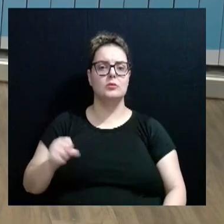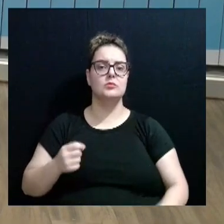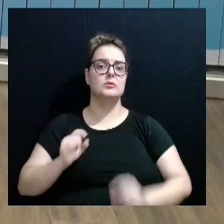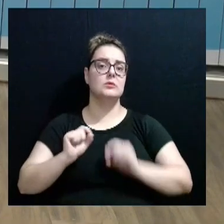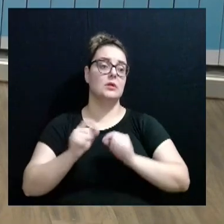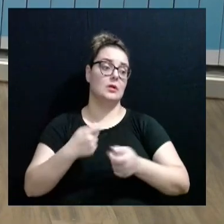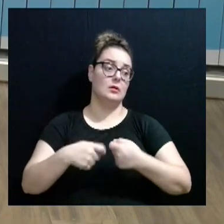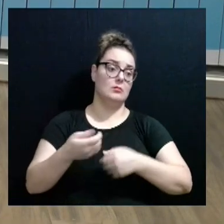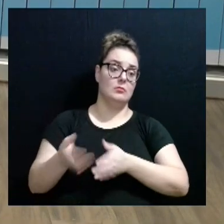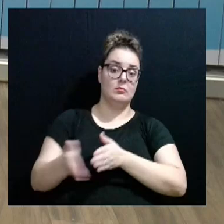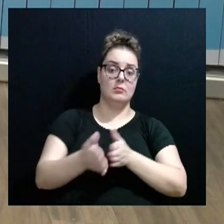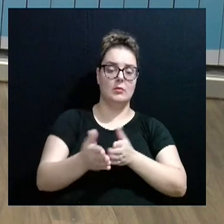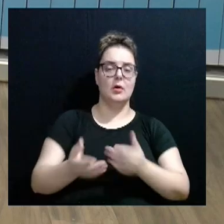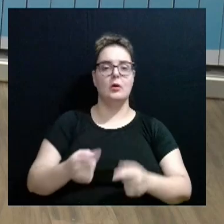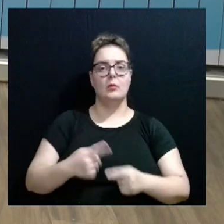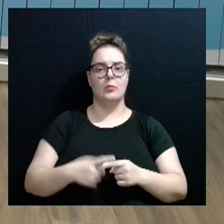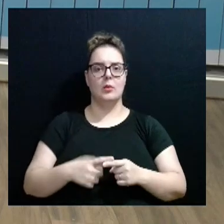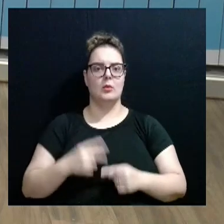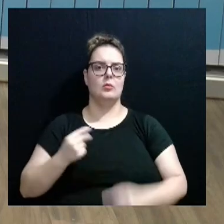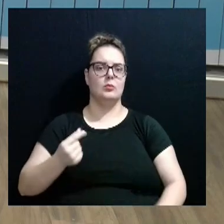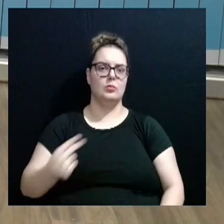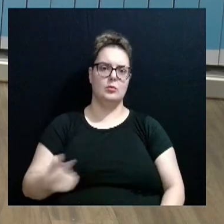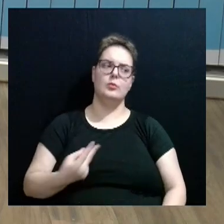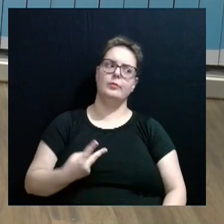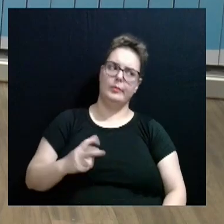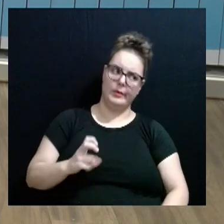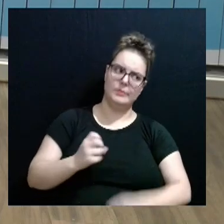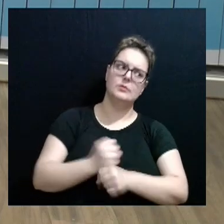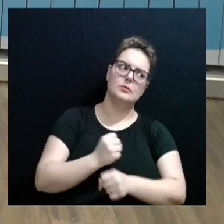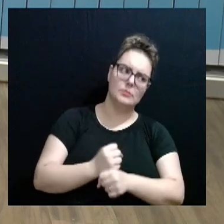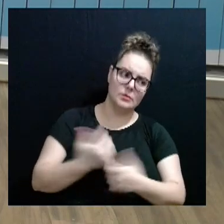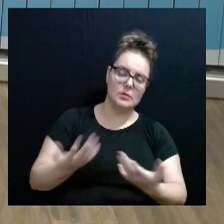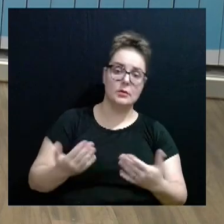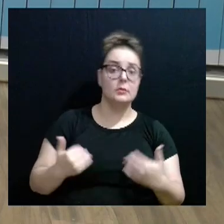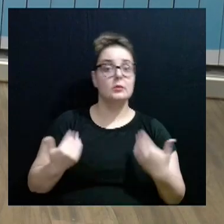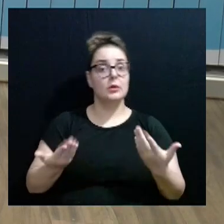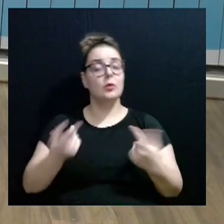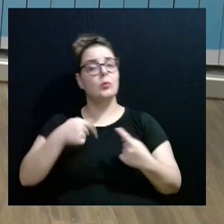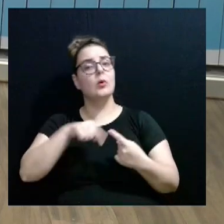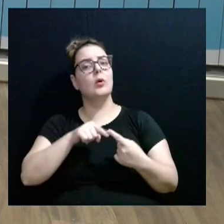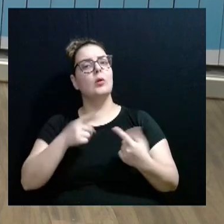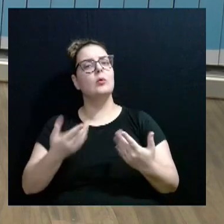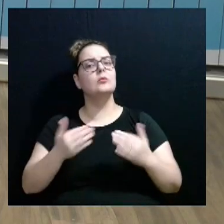elas duraram aí 25 anos, né? Qual que é o objetivo deste acordo?